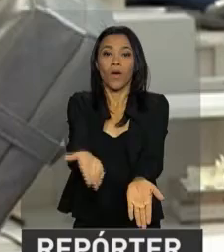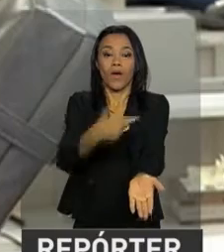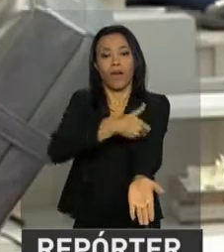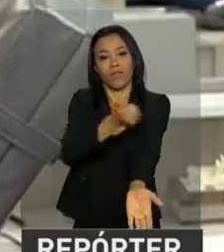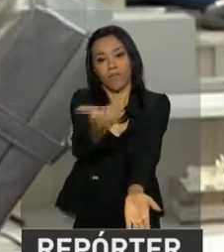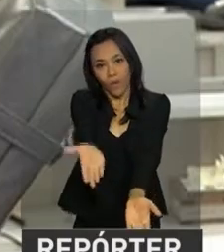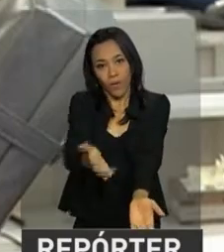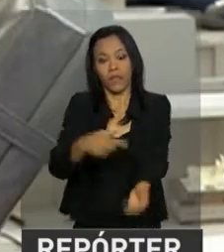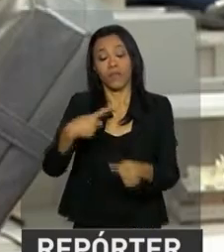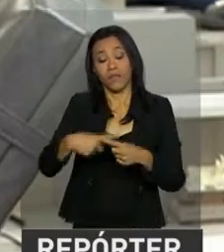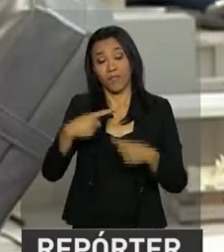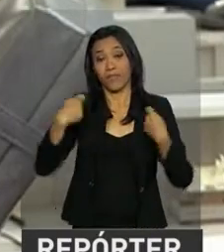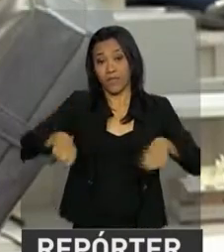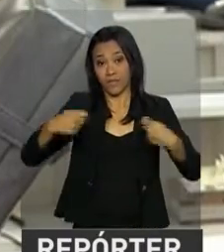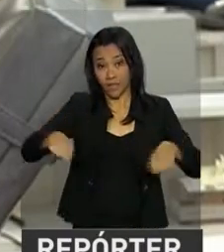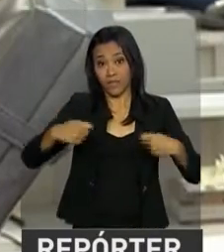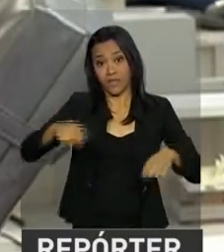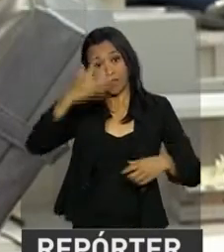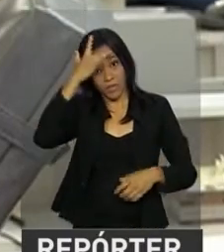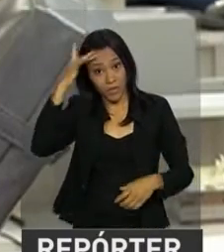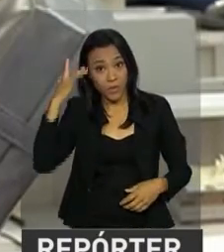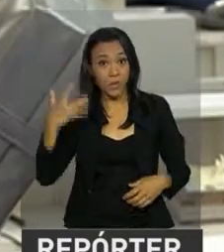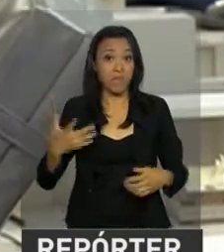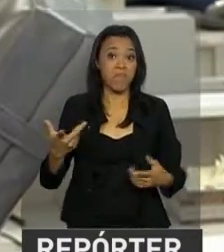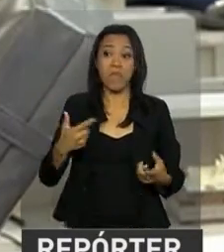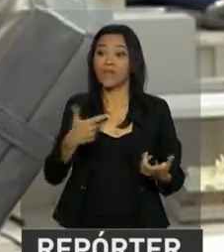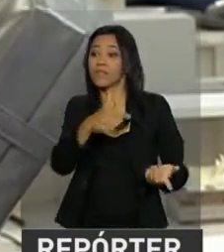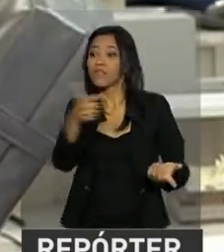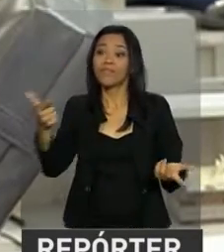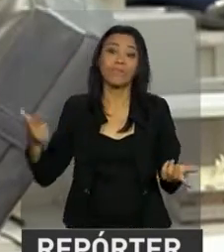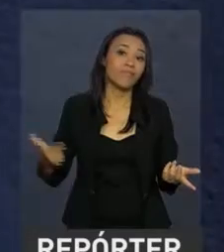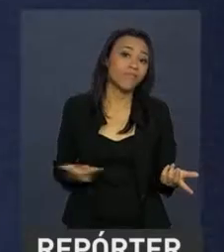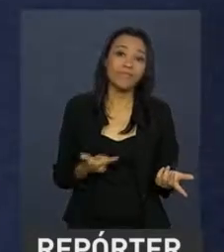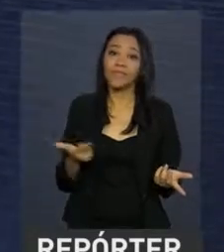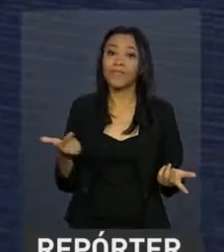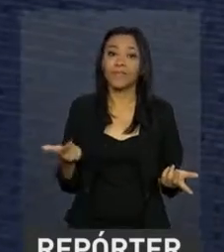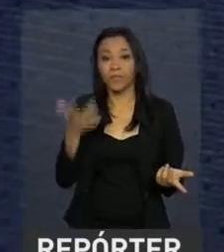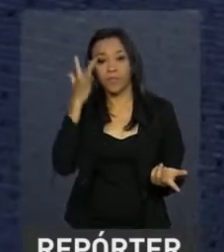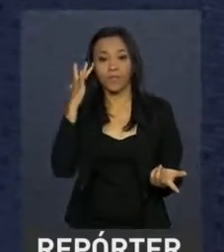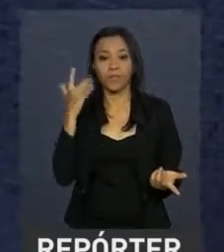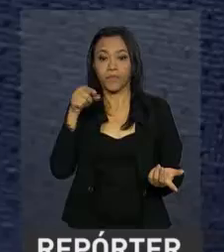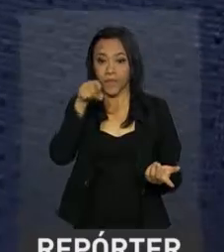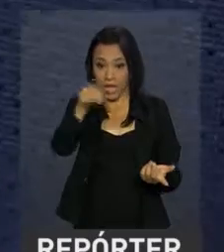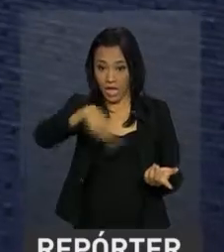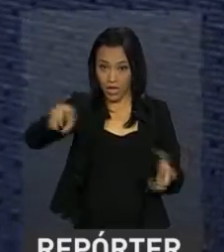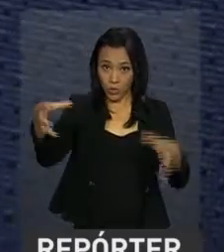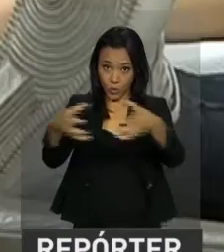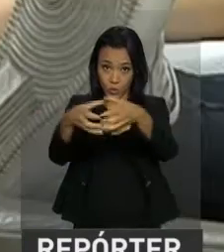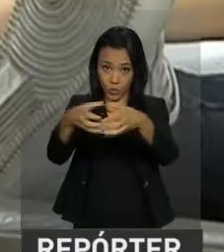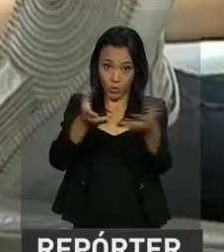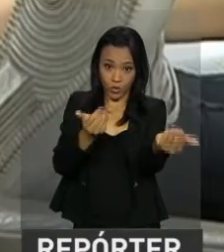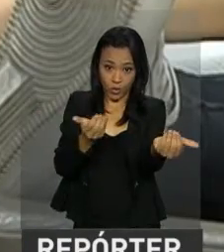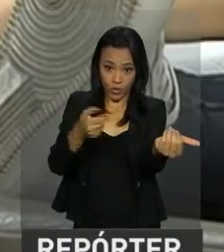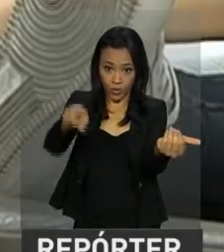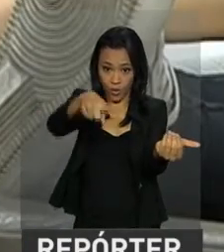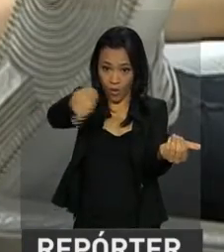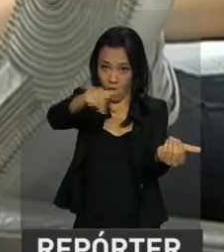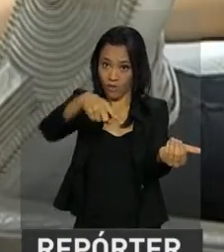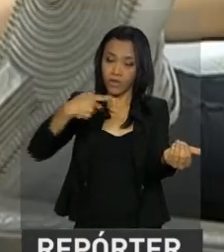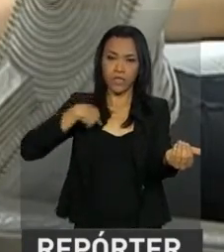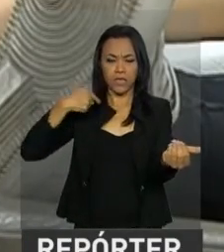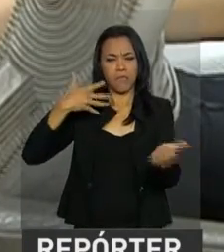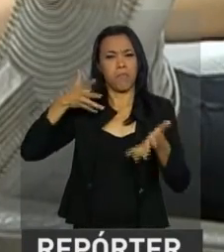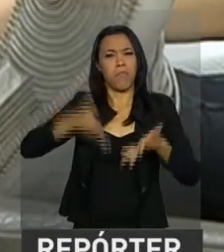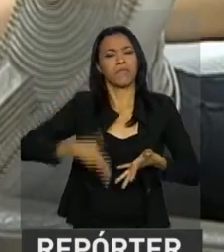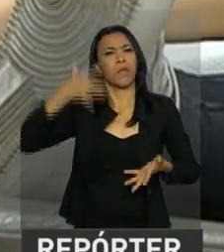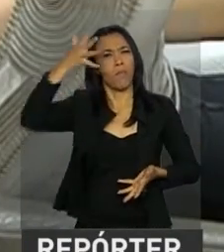Então existe essa sazonalidade no doador, mas não existe essa sazonalidade no paciente. Esses jovens aprendizes participaram de palestras